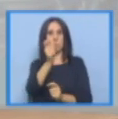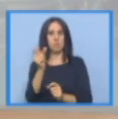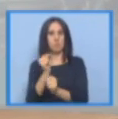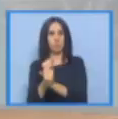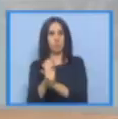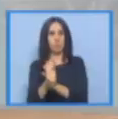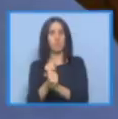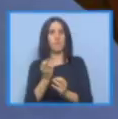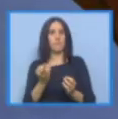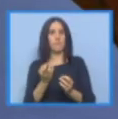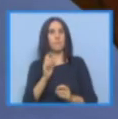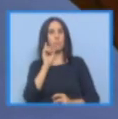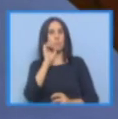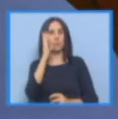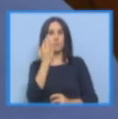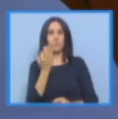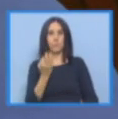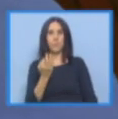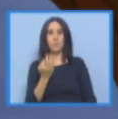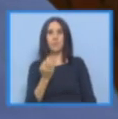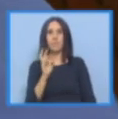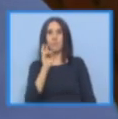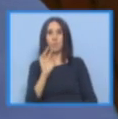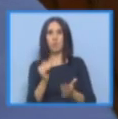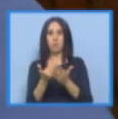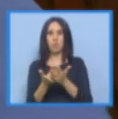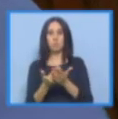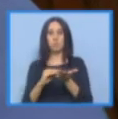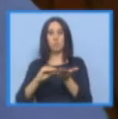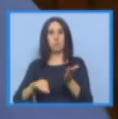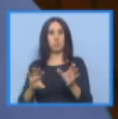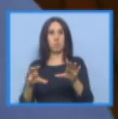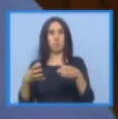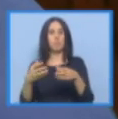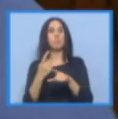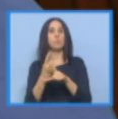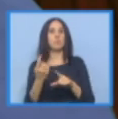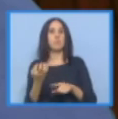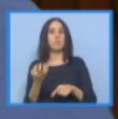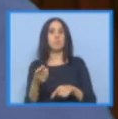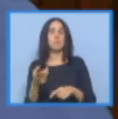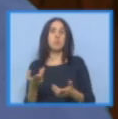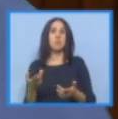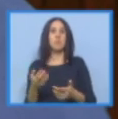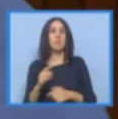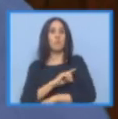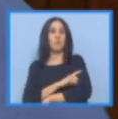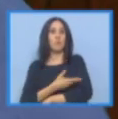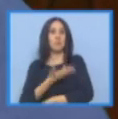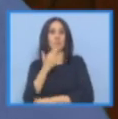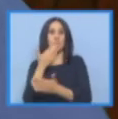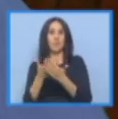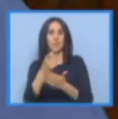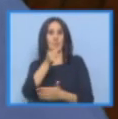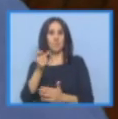trabalhadores. Daí que seja importante valorizar a contratação coletiva, porque obviamente dá mais força aos